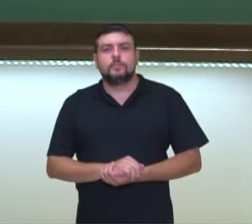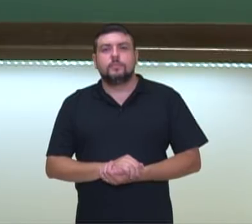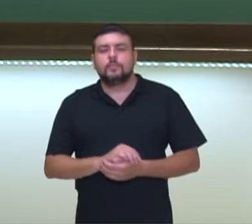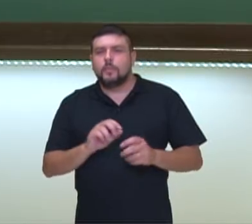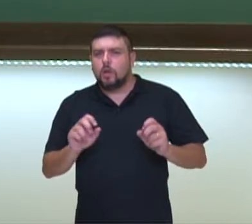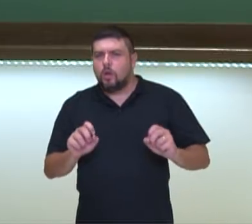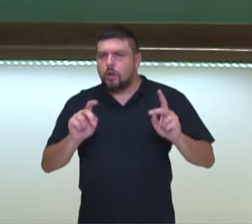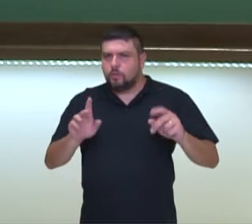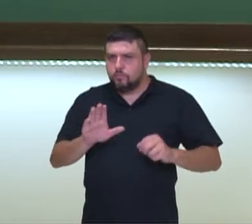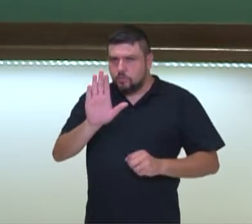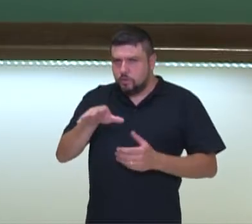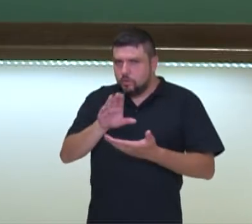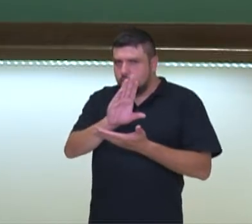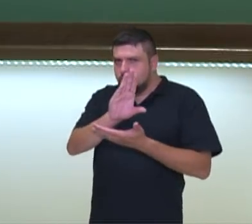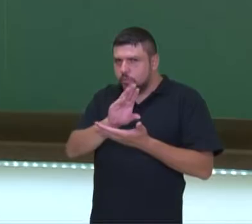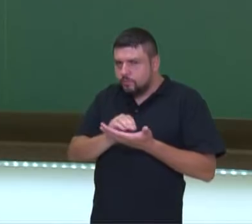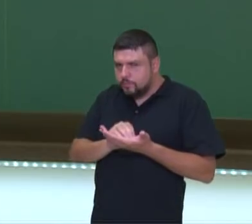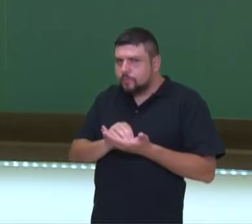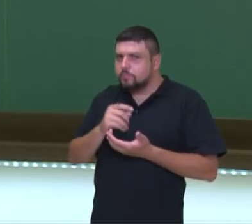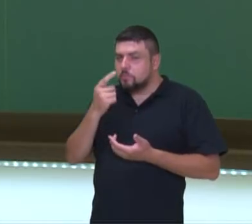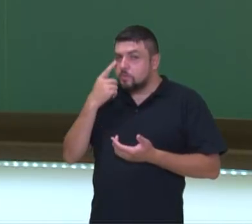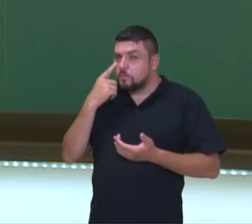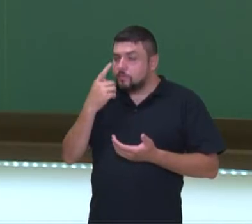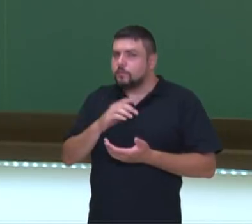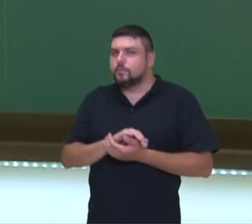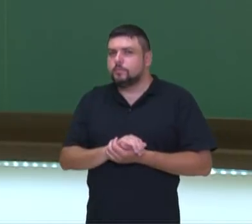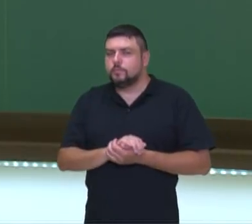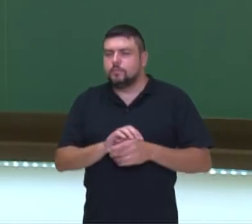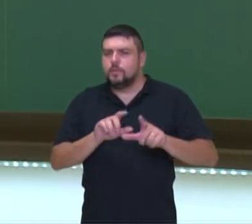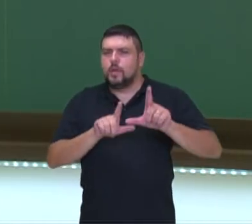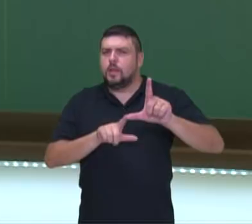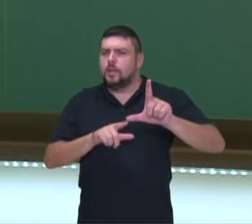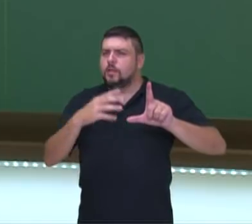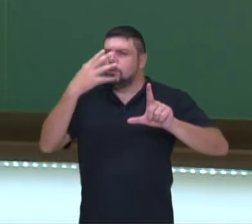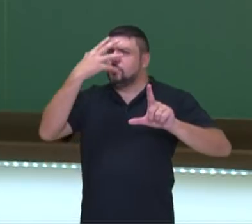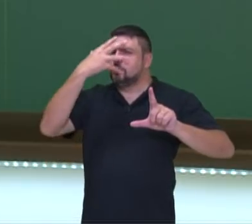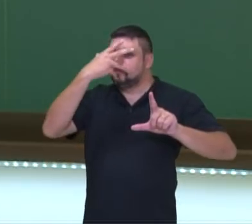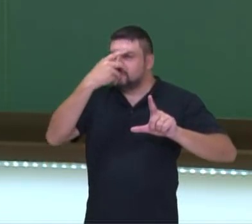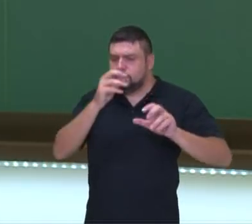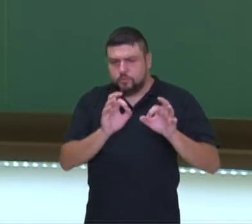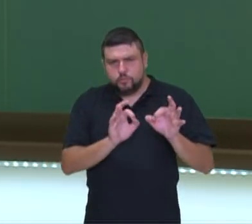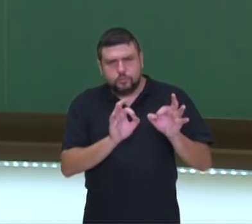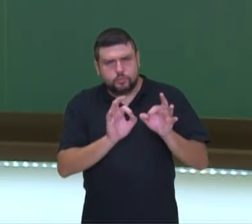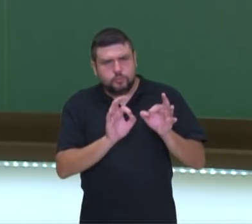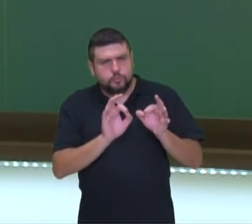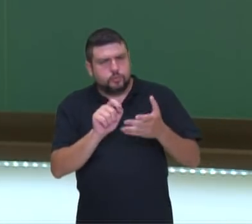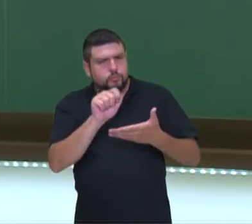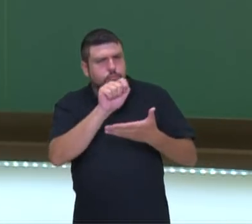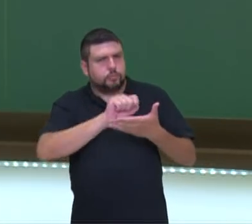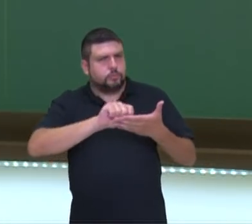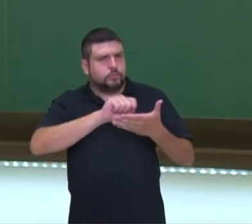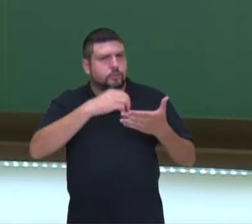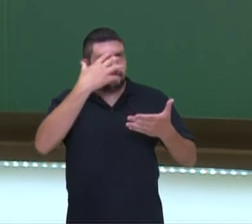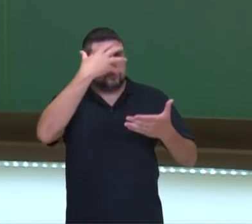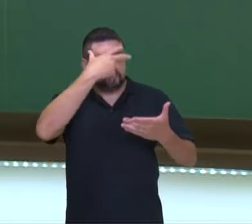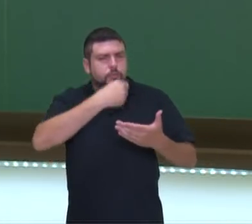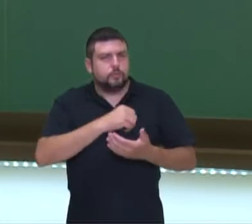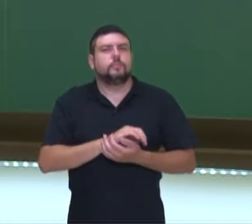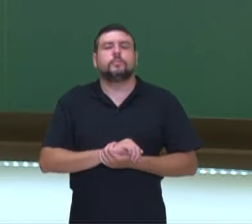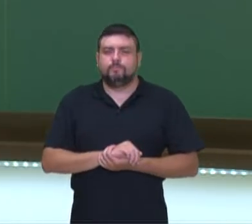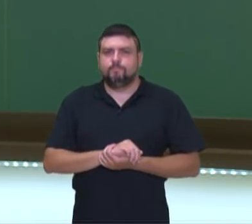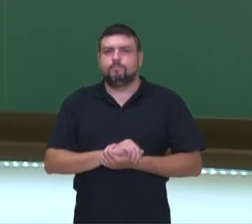Atividade copiada no seu caderno? Ah, eu quero ver! Letra bonita, capricho, isso mesmo. Então a pergunta era